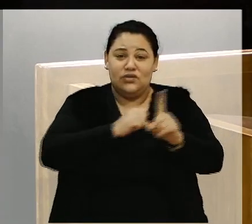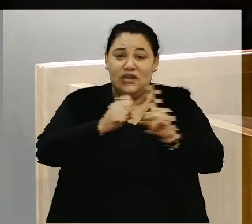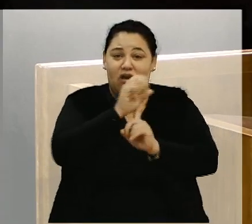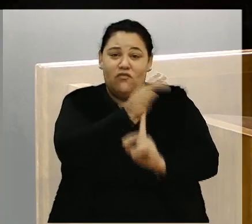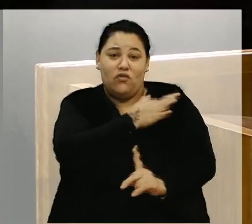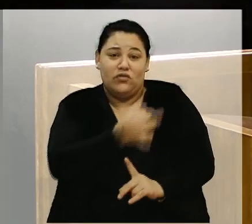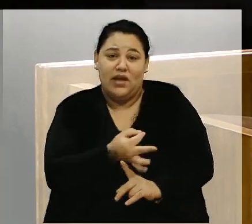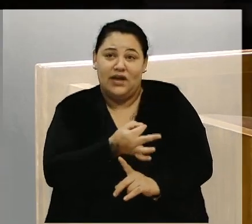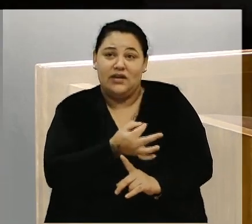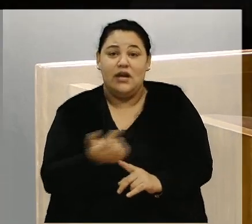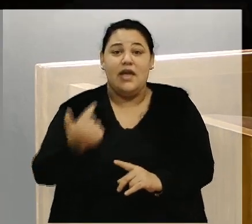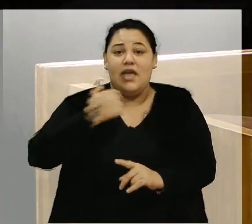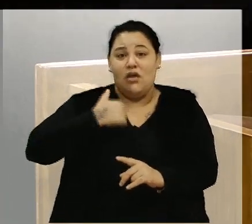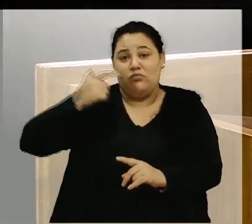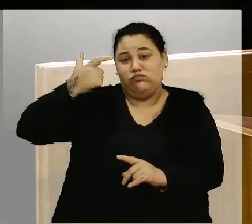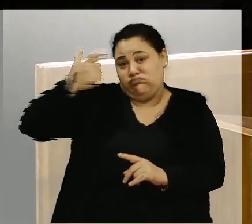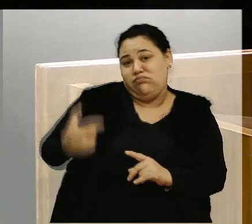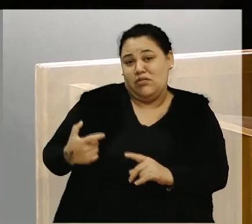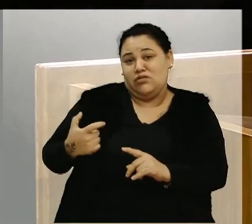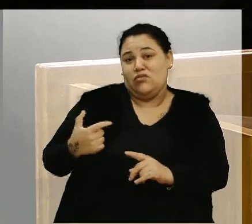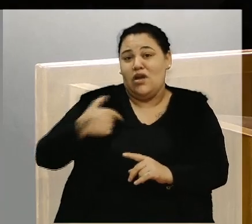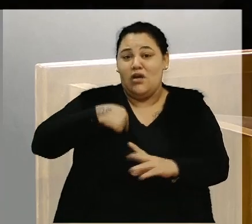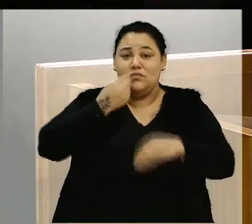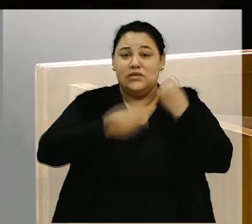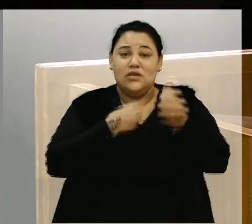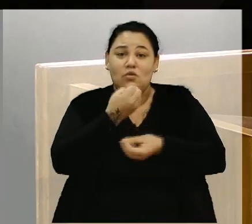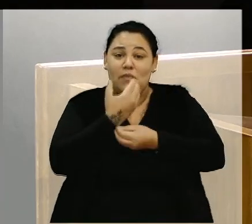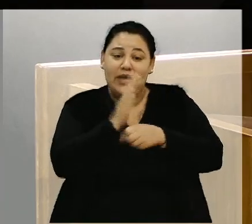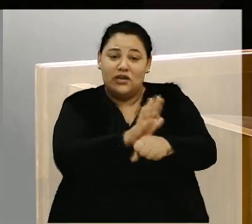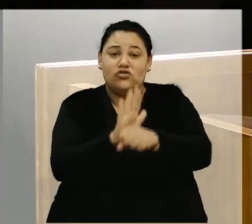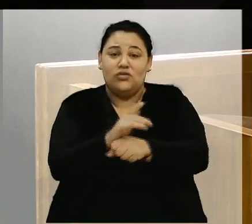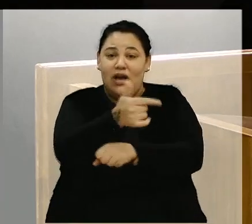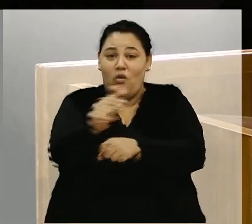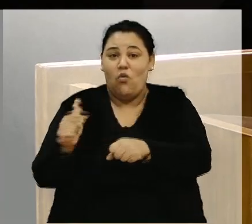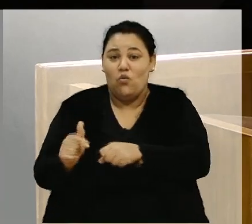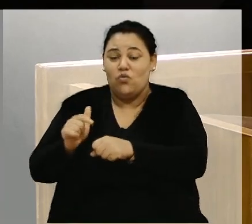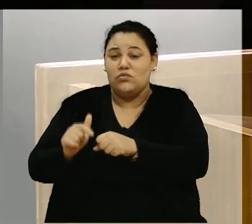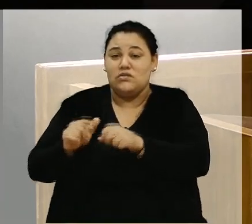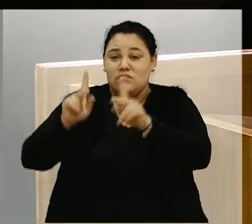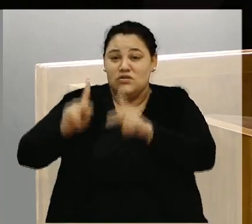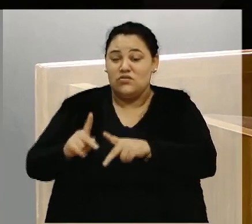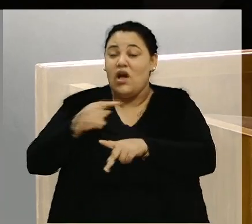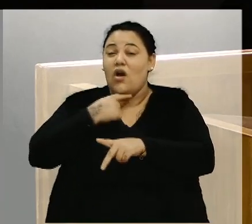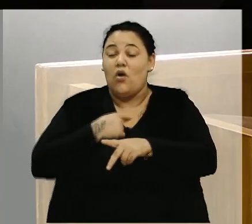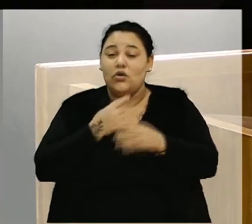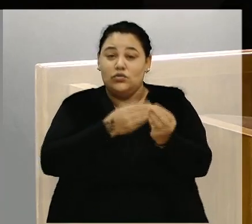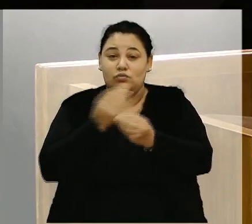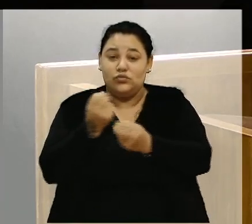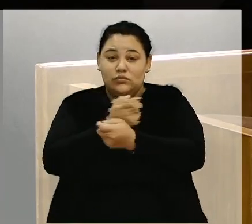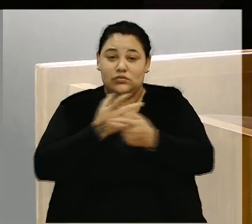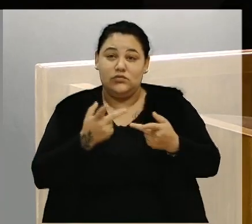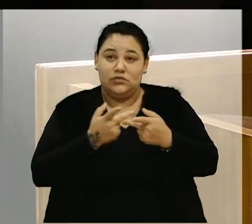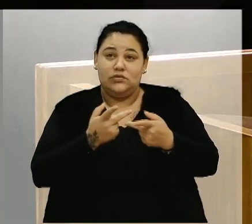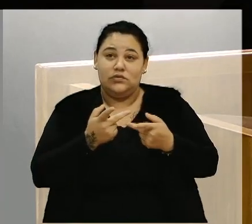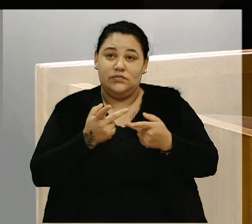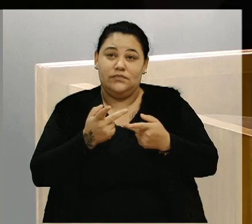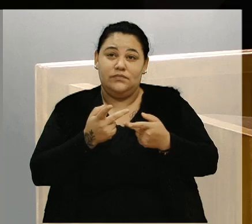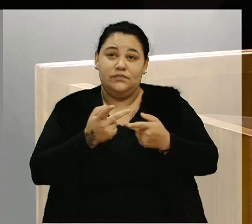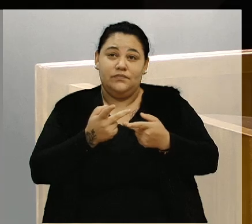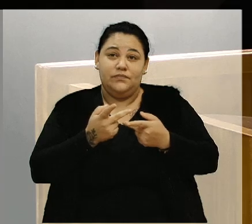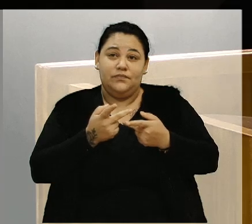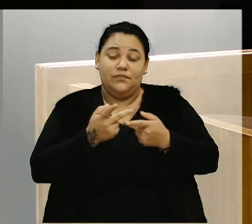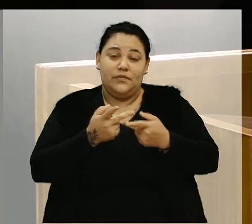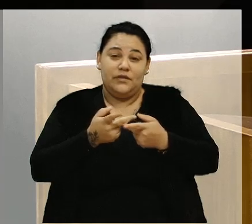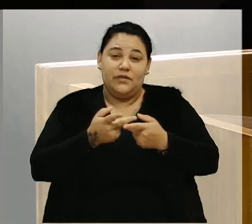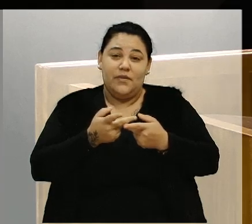Eu sou uma pessoa que eu me sinto muito bem em ajudar outras pessoas. Gosto muito da questão operacional, a questão de pegar no APA,